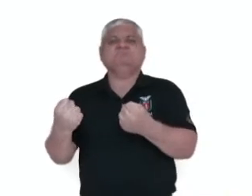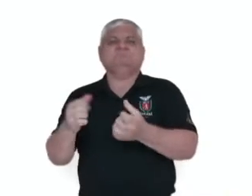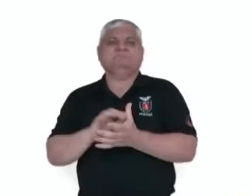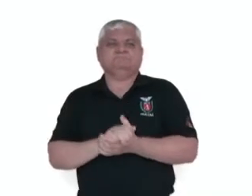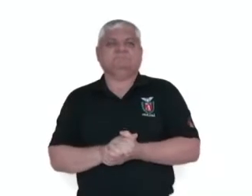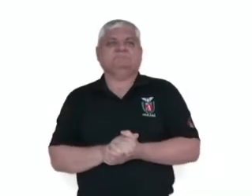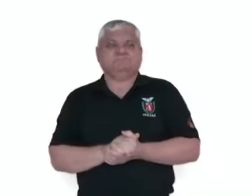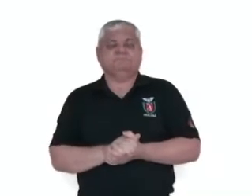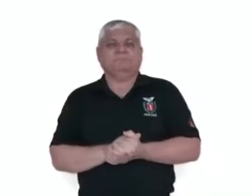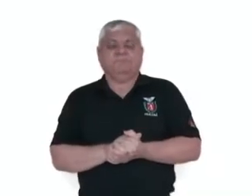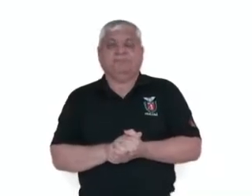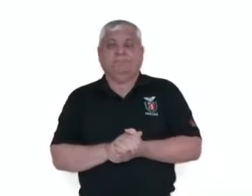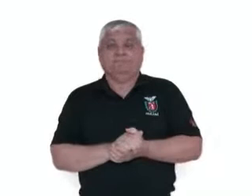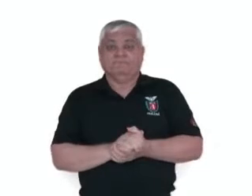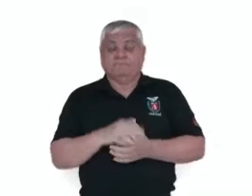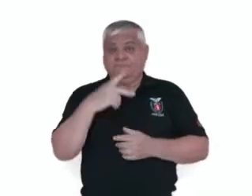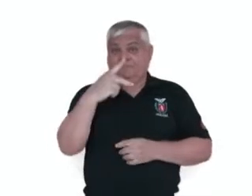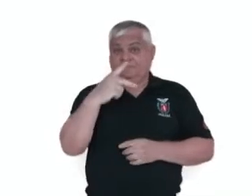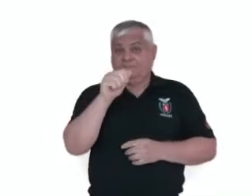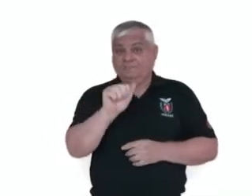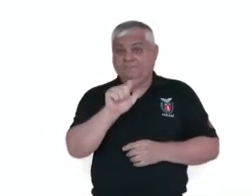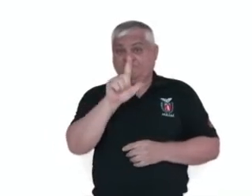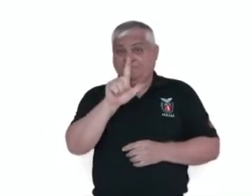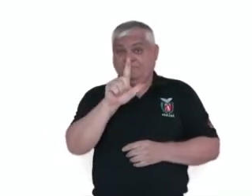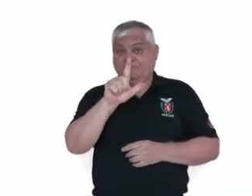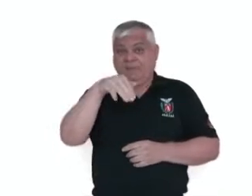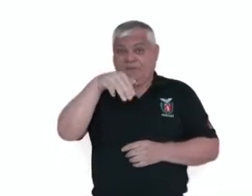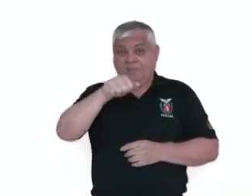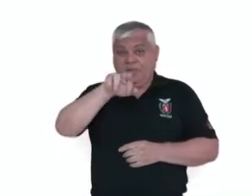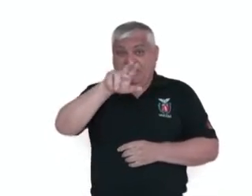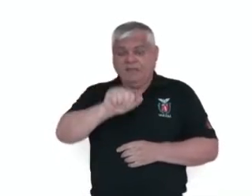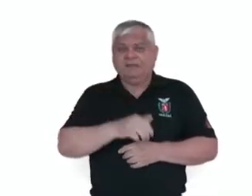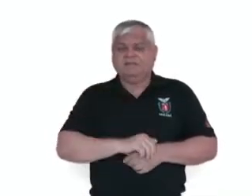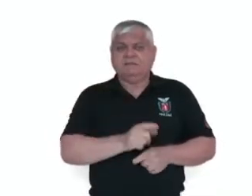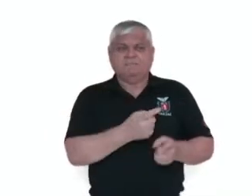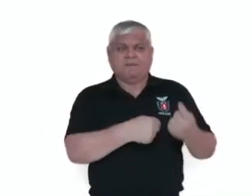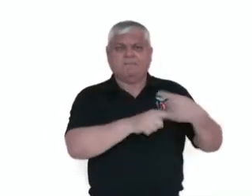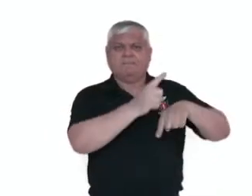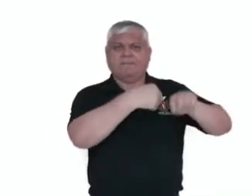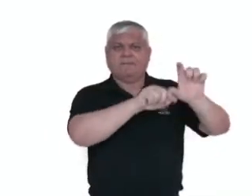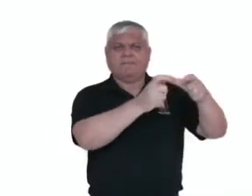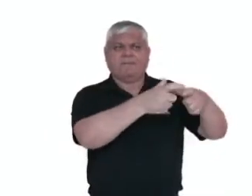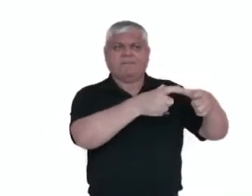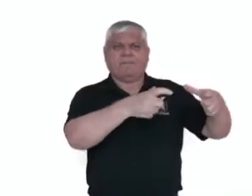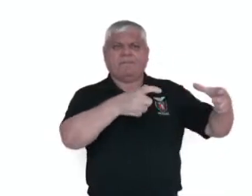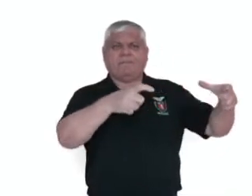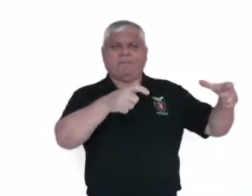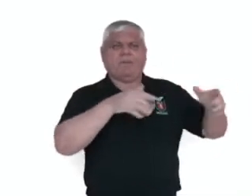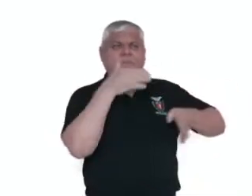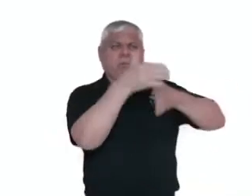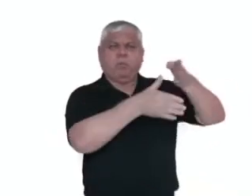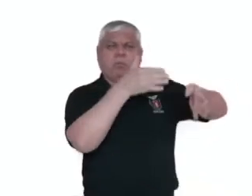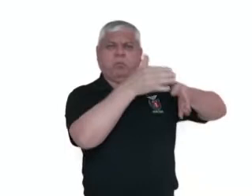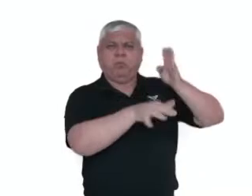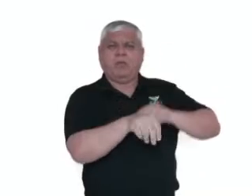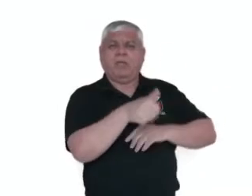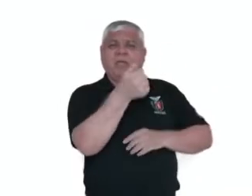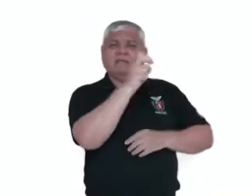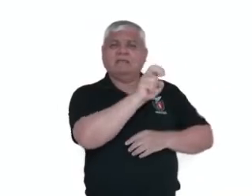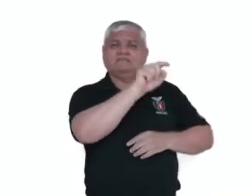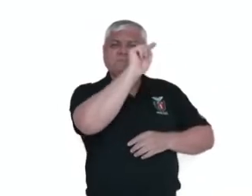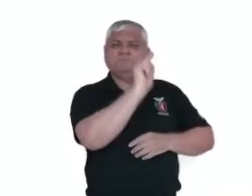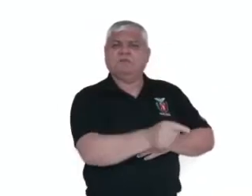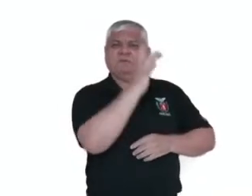Palmares cresceu rapidamente e chegou a ter cerca de 15 mil habitantes. Para sobreviver, plantavam